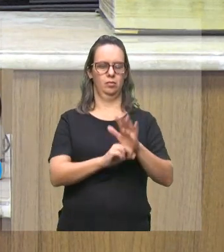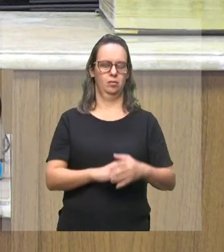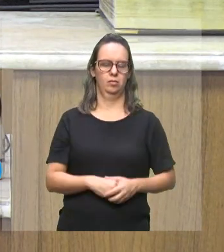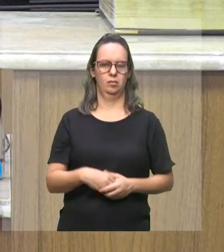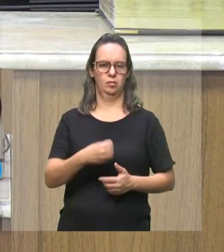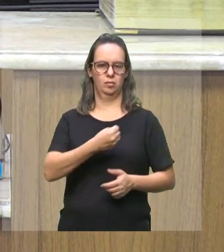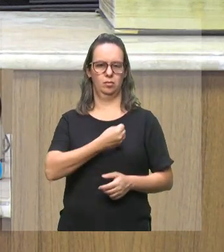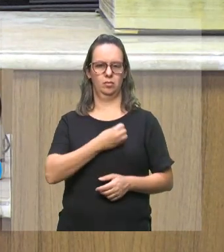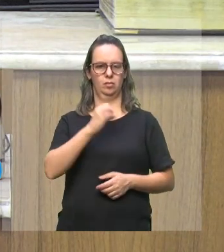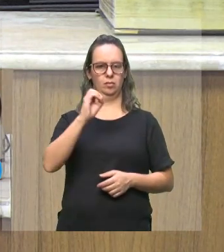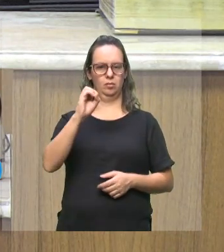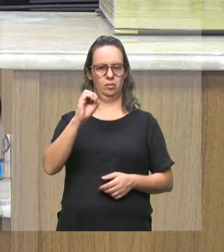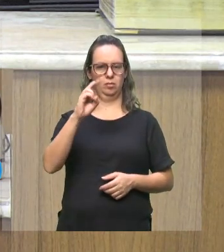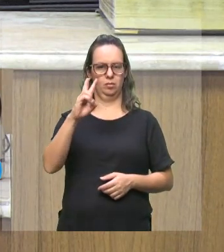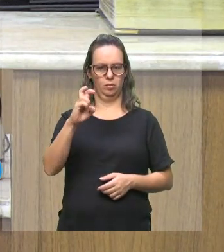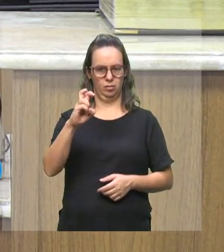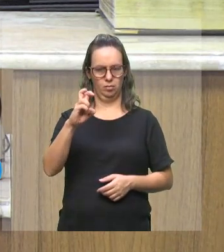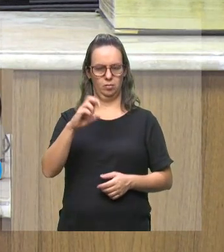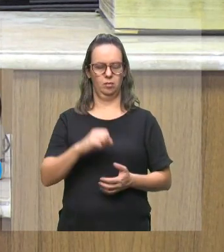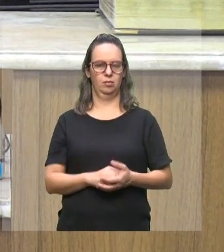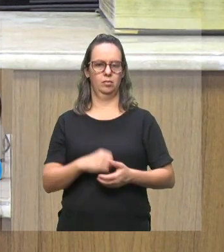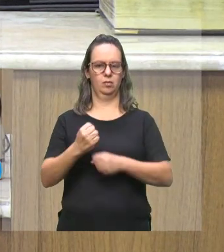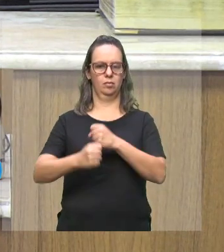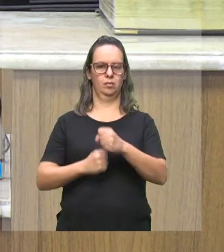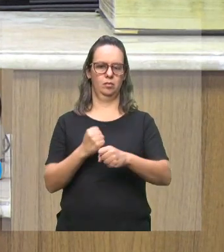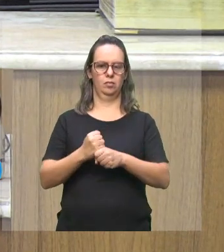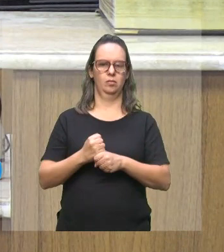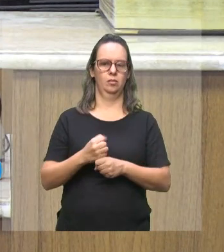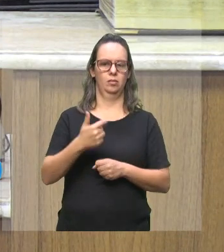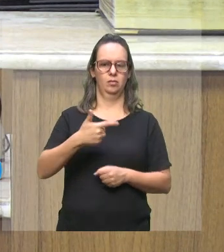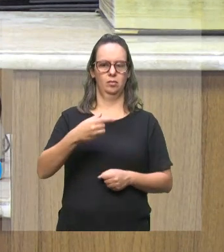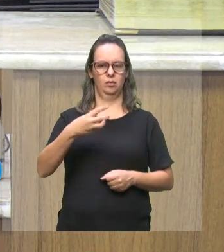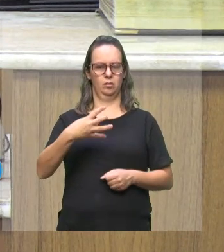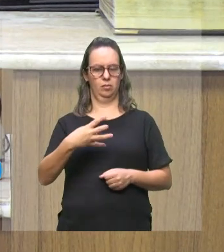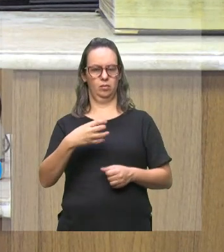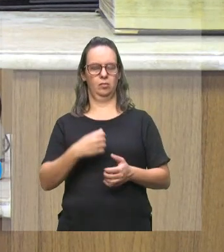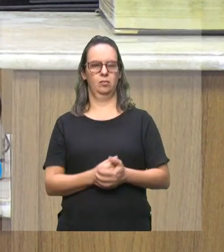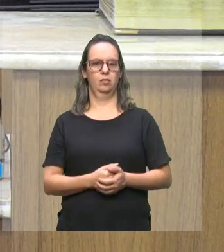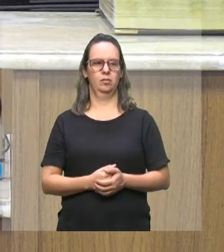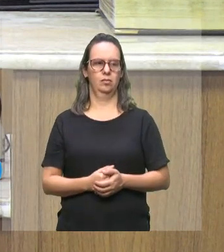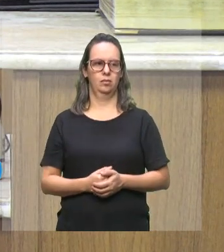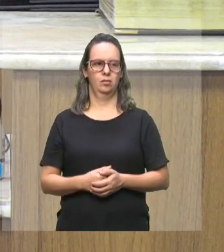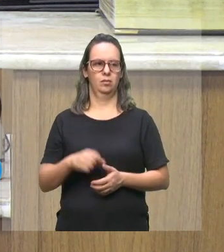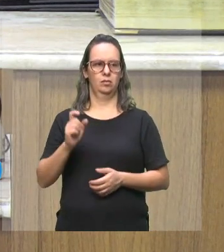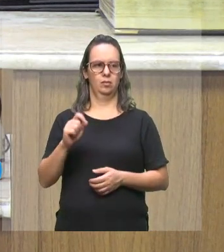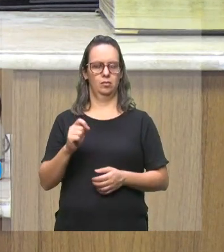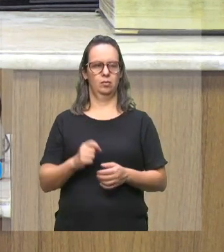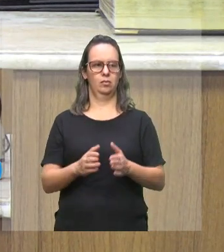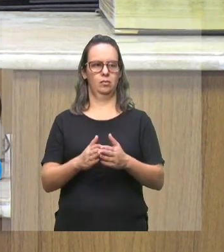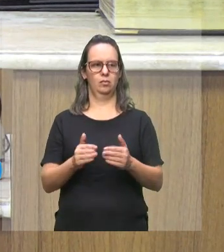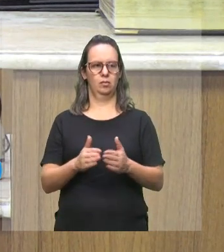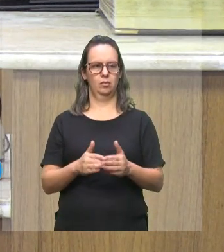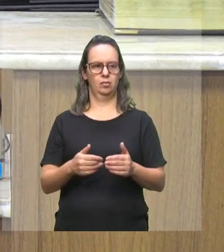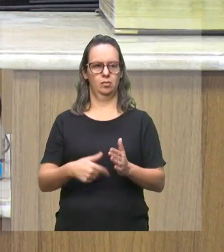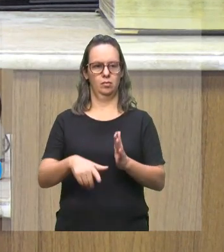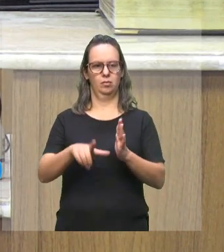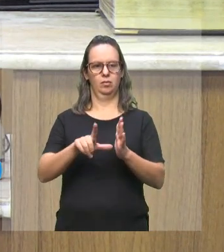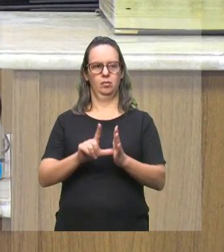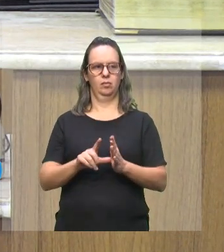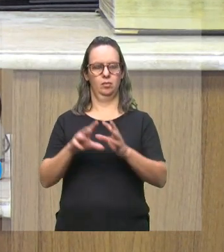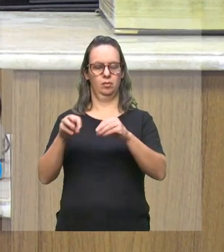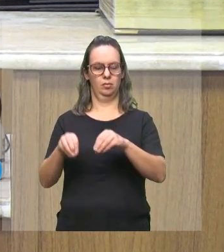5/2024, da Mesa da Câmara Municipal de Assis, que prevê o regime de adiantamento para os deslocamentos